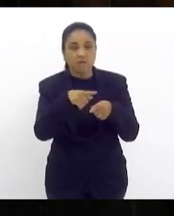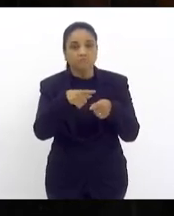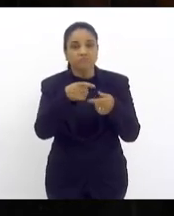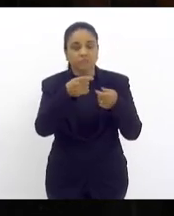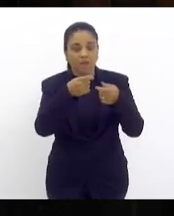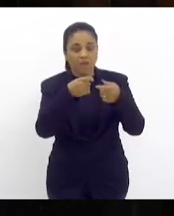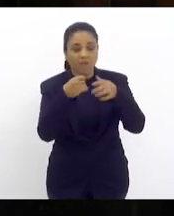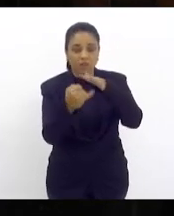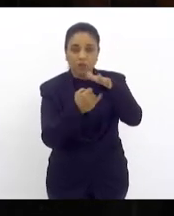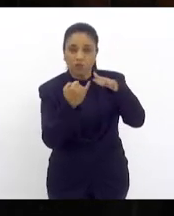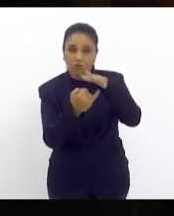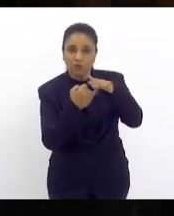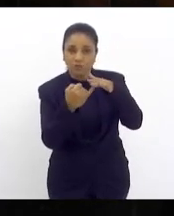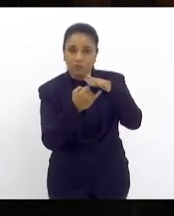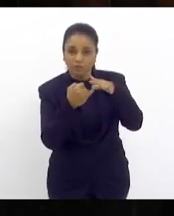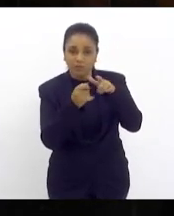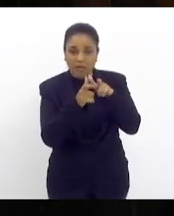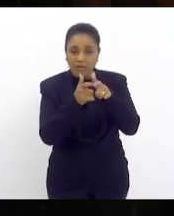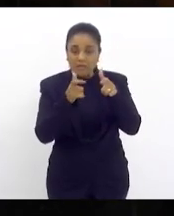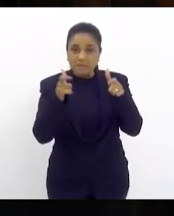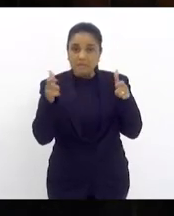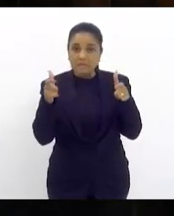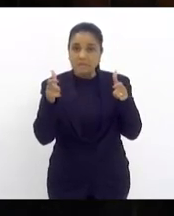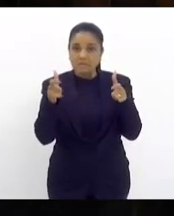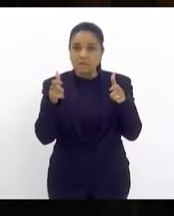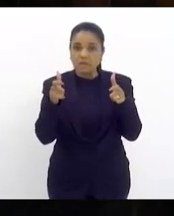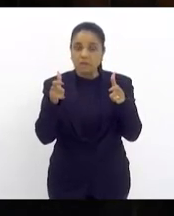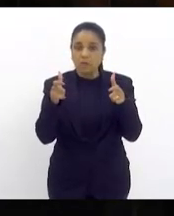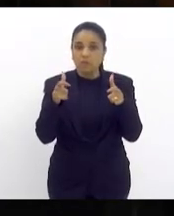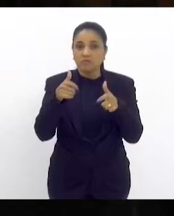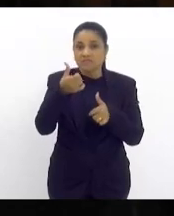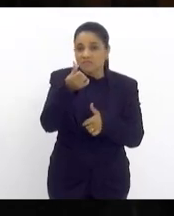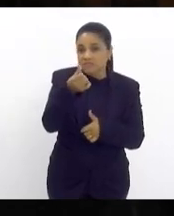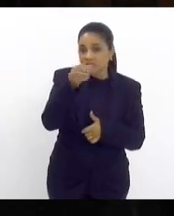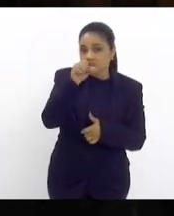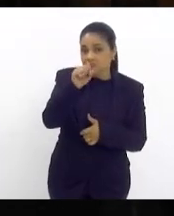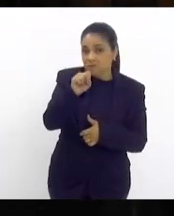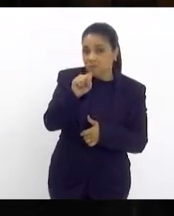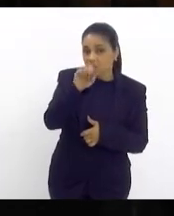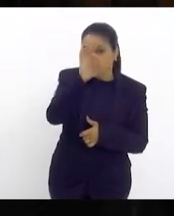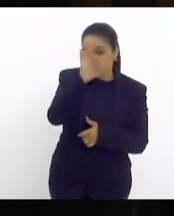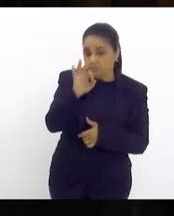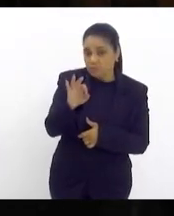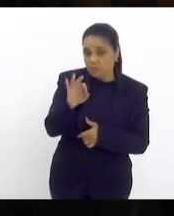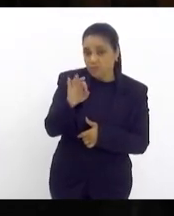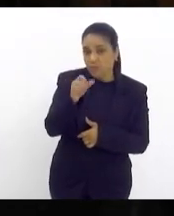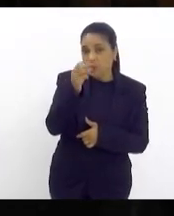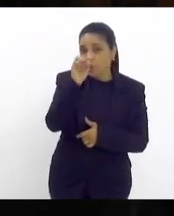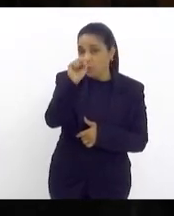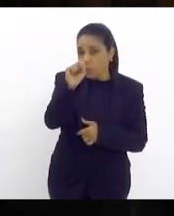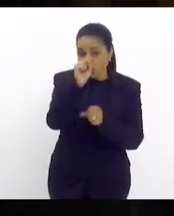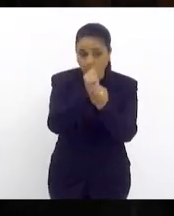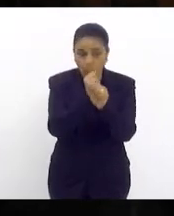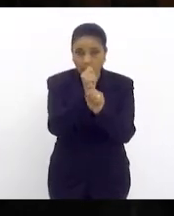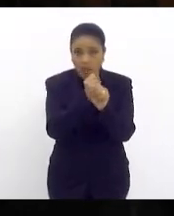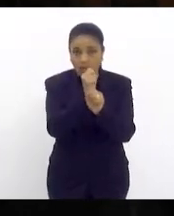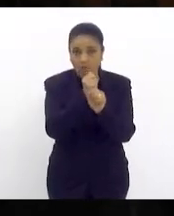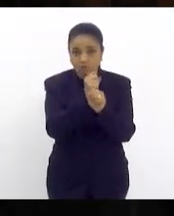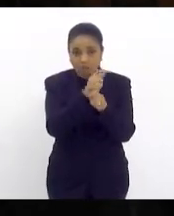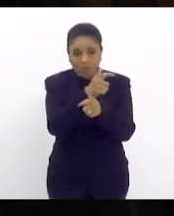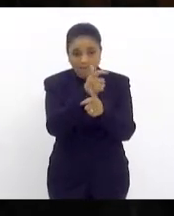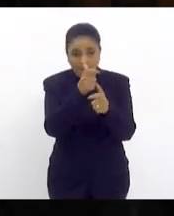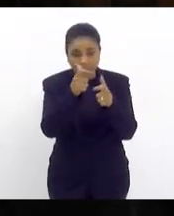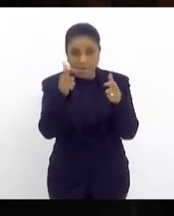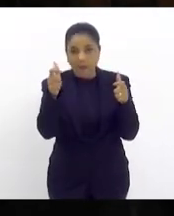de desenvolvimento Gamer cresceu mais de 600 por cento e oito anos tudo que é para crescer aquela